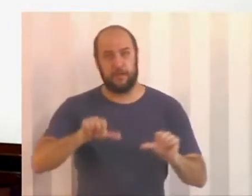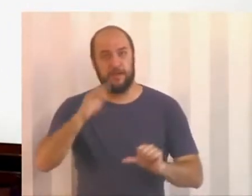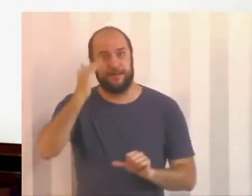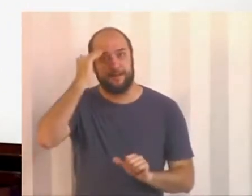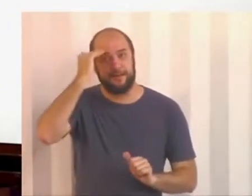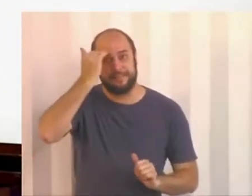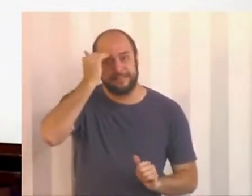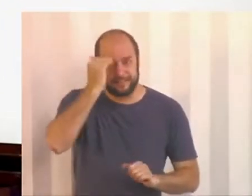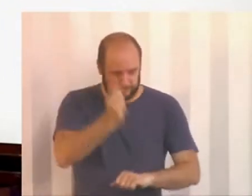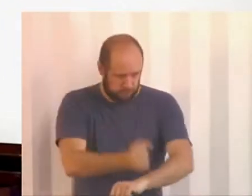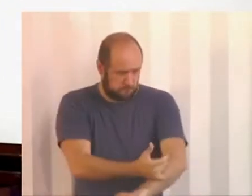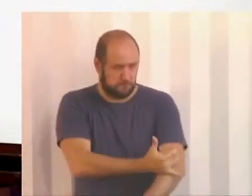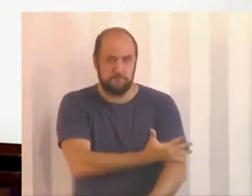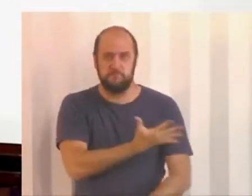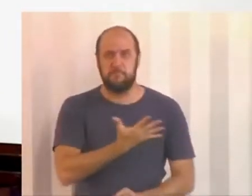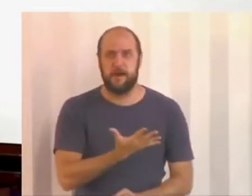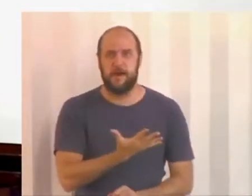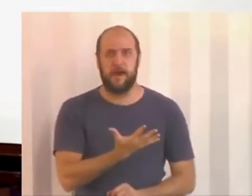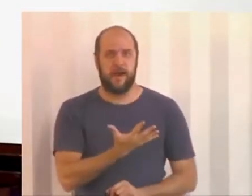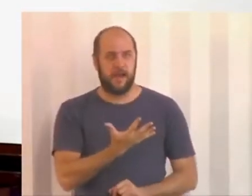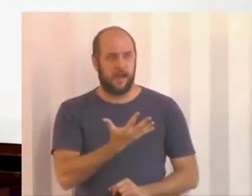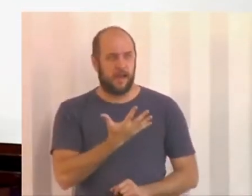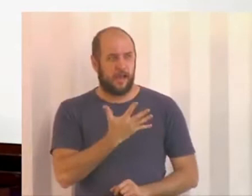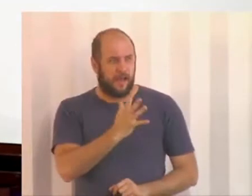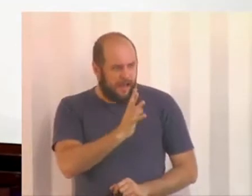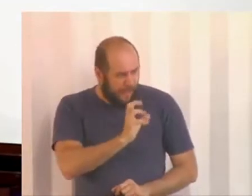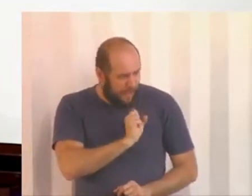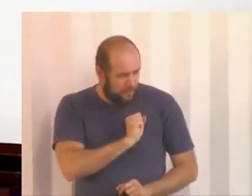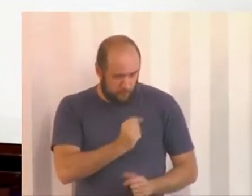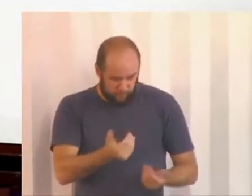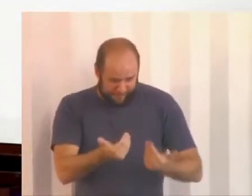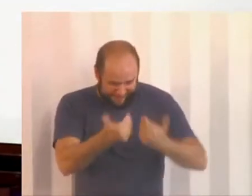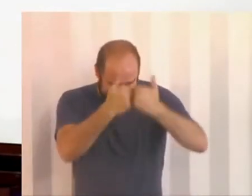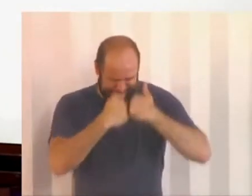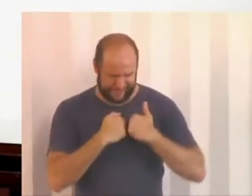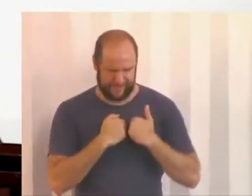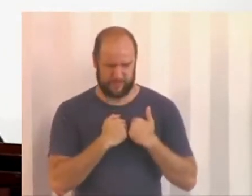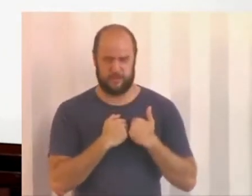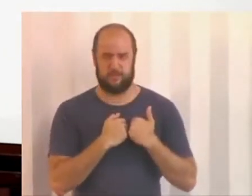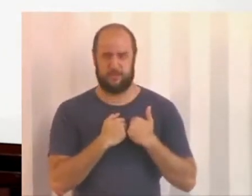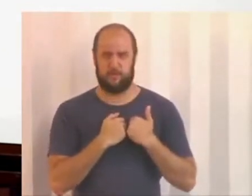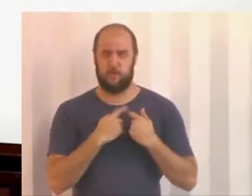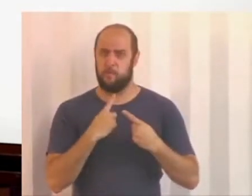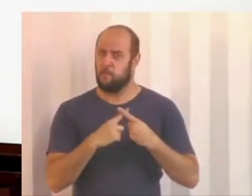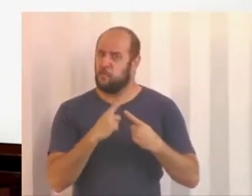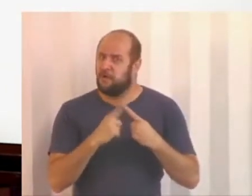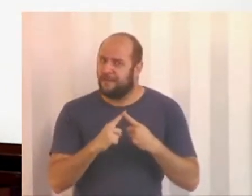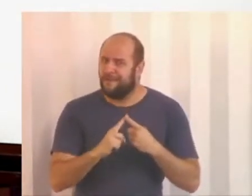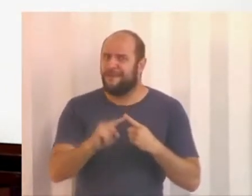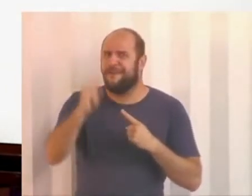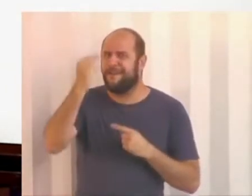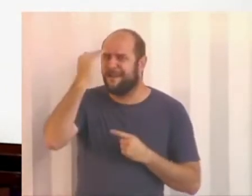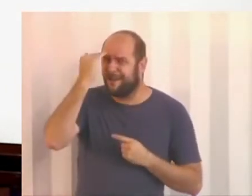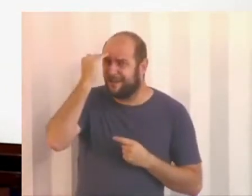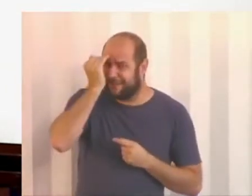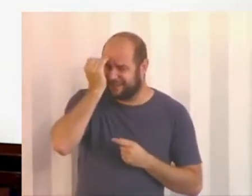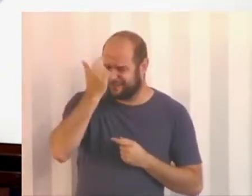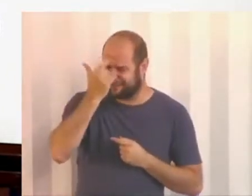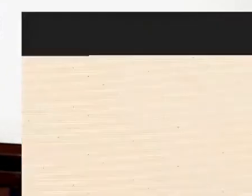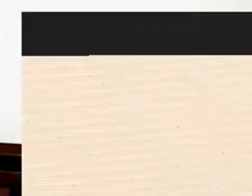essa emoção, esses afetos vêm de uma compreensão exata daquilo que eu